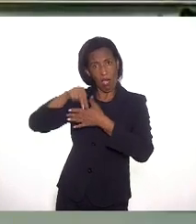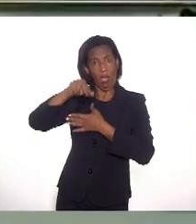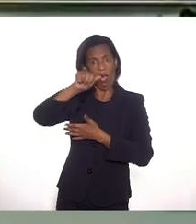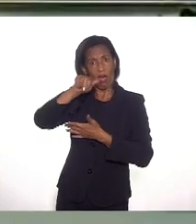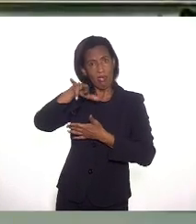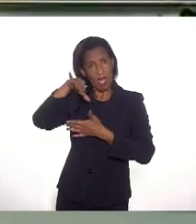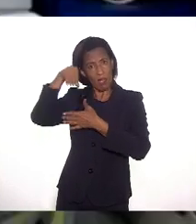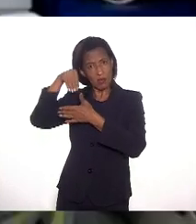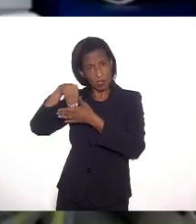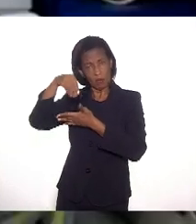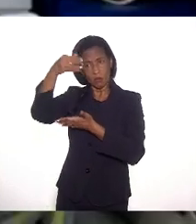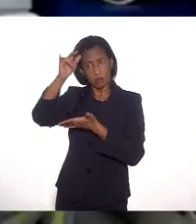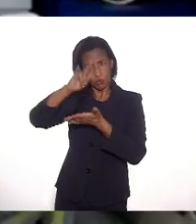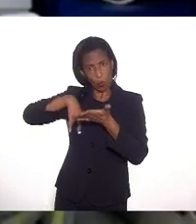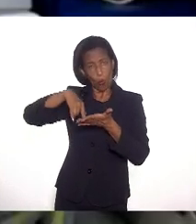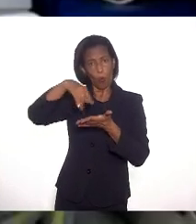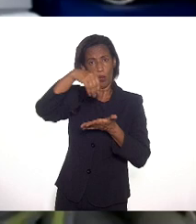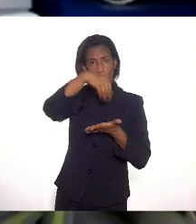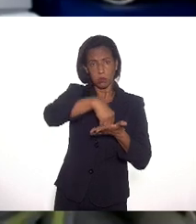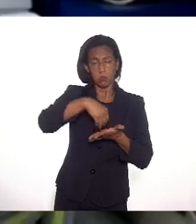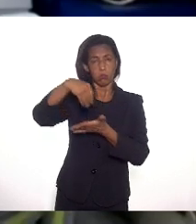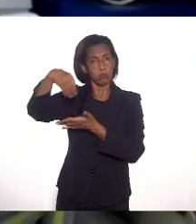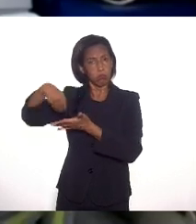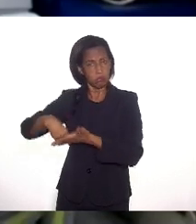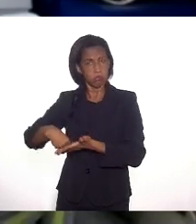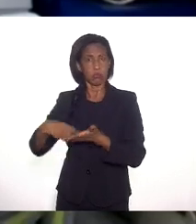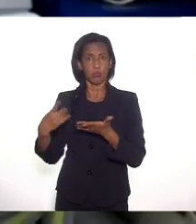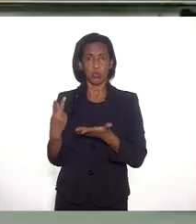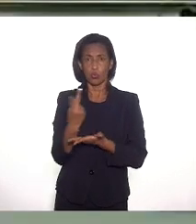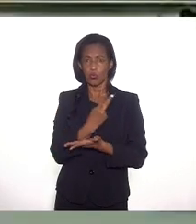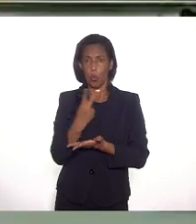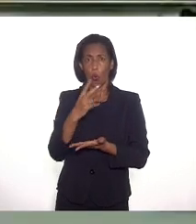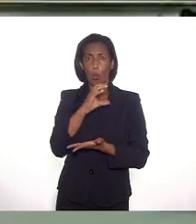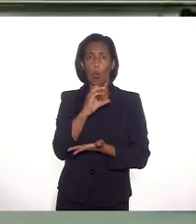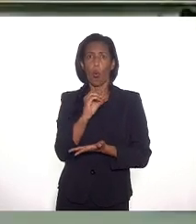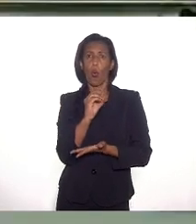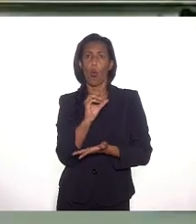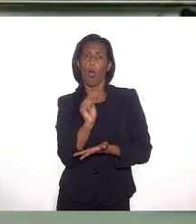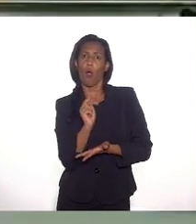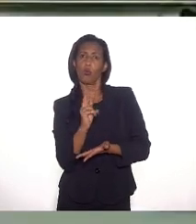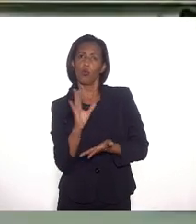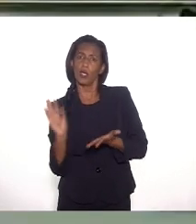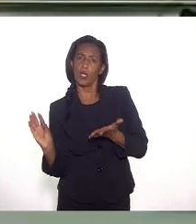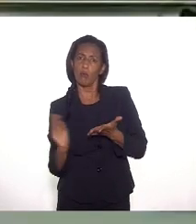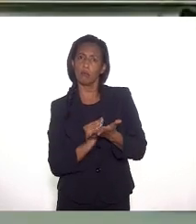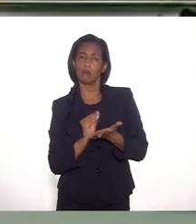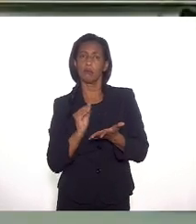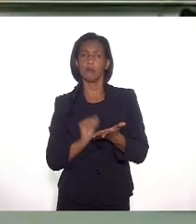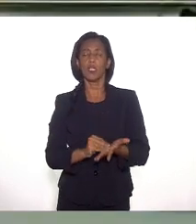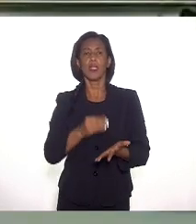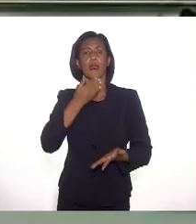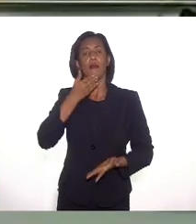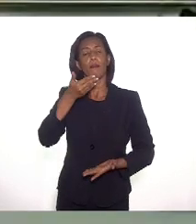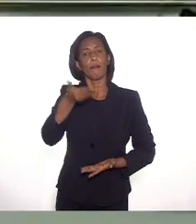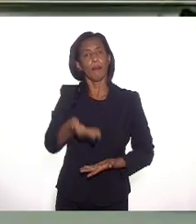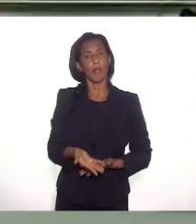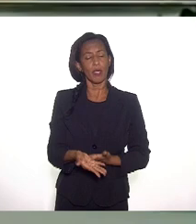o do Gualberto. O do Gualberto, a do Valbert, com qual autoria? E pede para